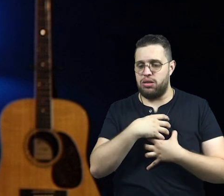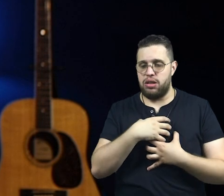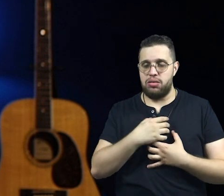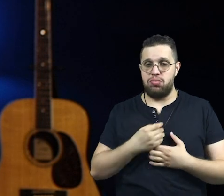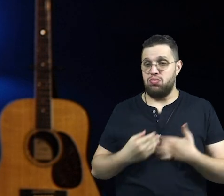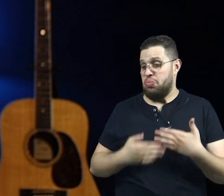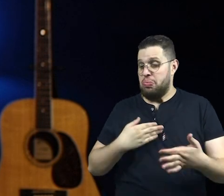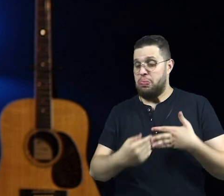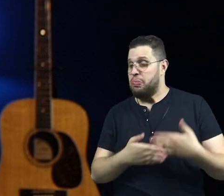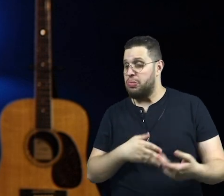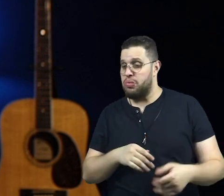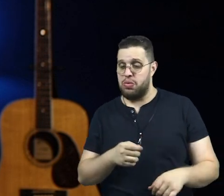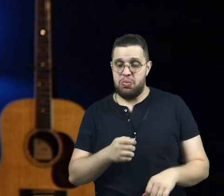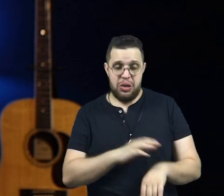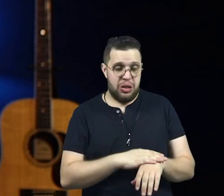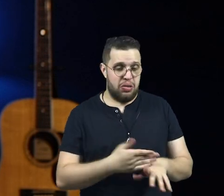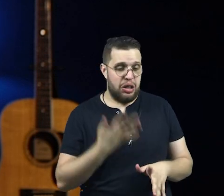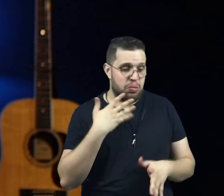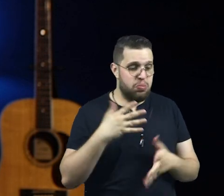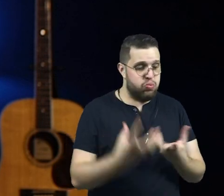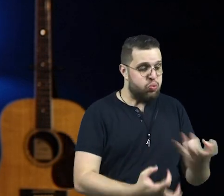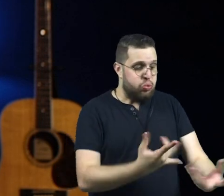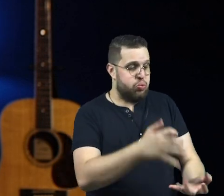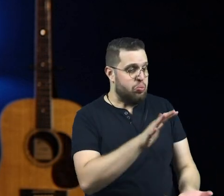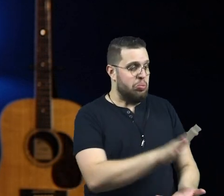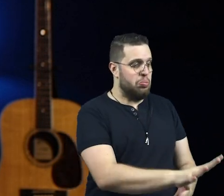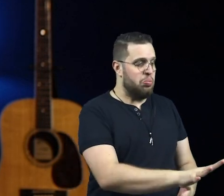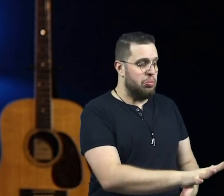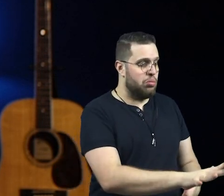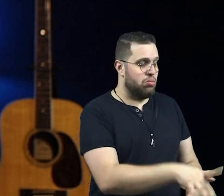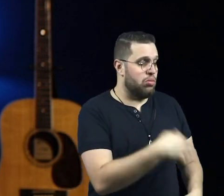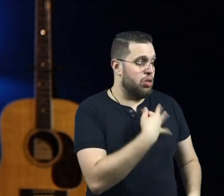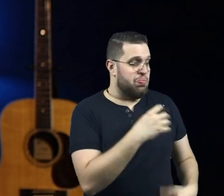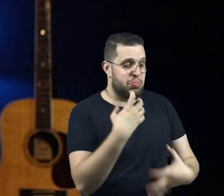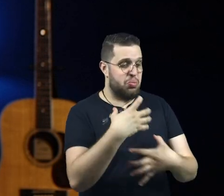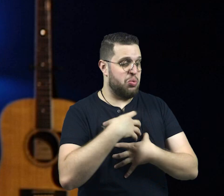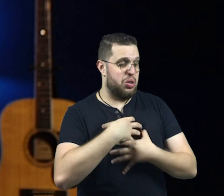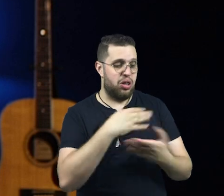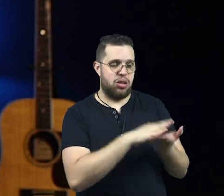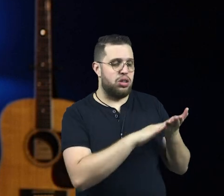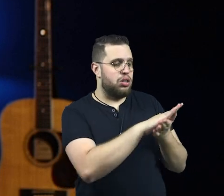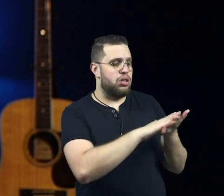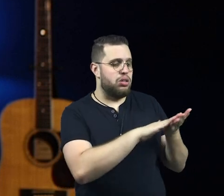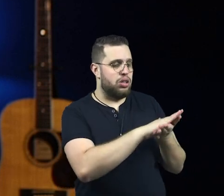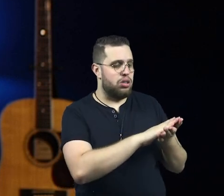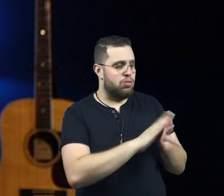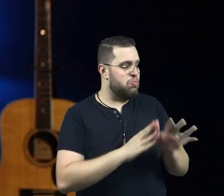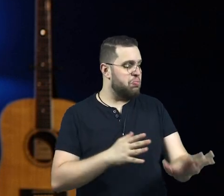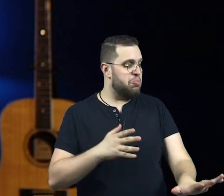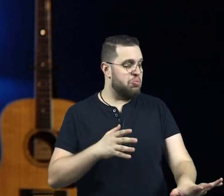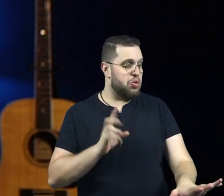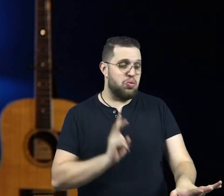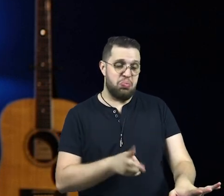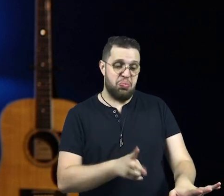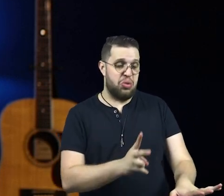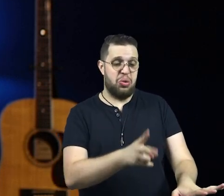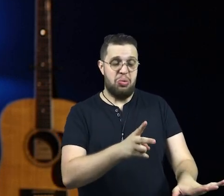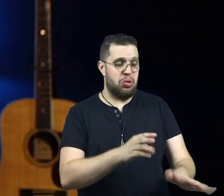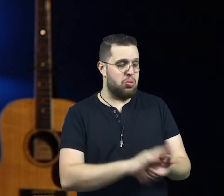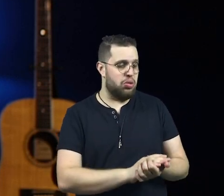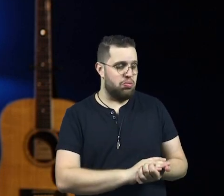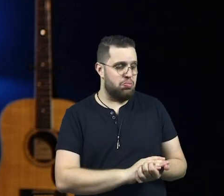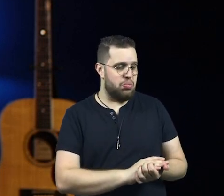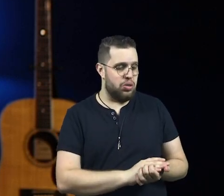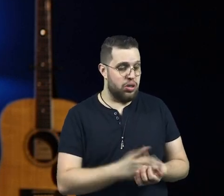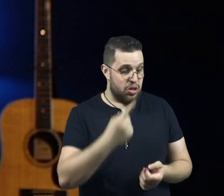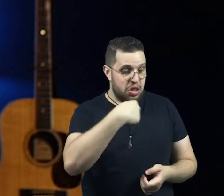não sentir a dor. Você coloca a mão no fogo, isso não vai te doer. Isso faz com que você não tire a mão do fogo. E daqui a pouco, entra